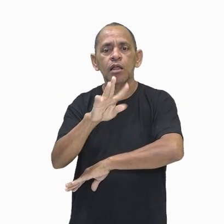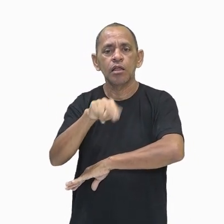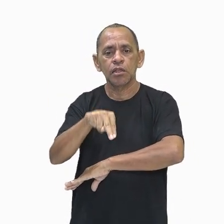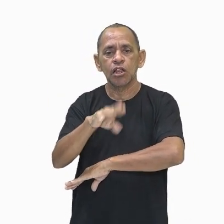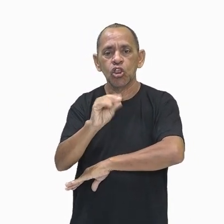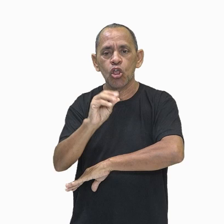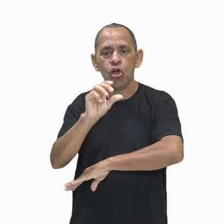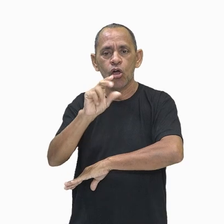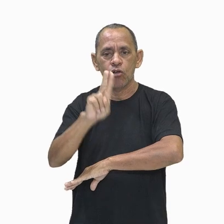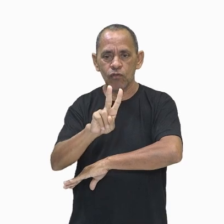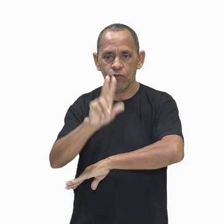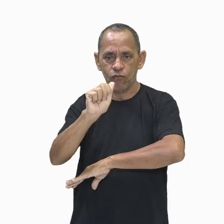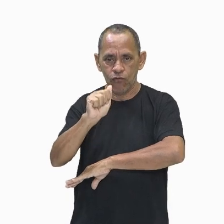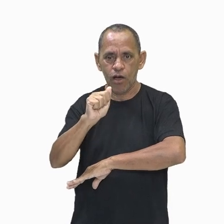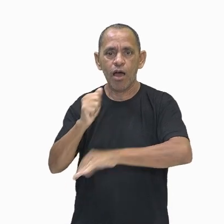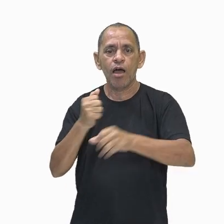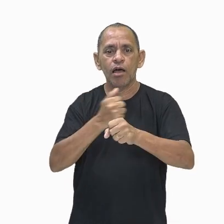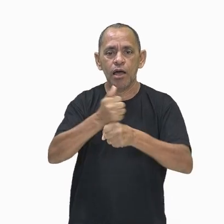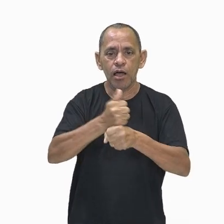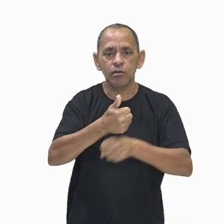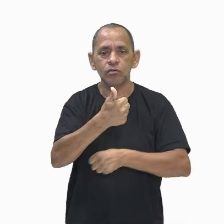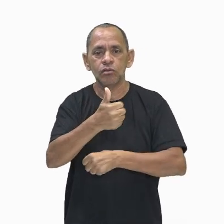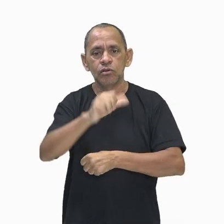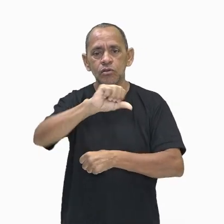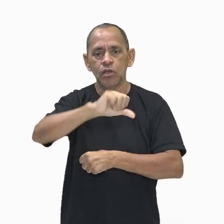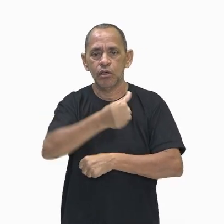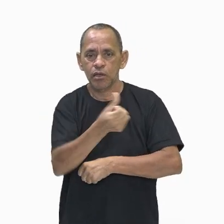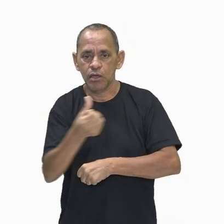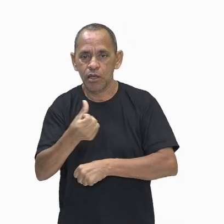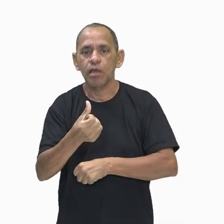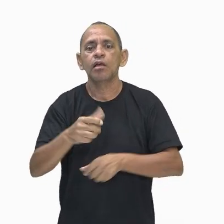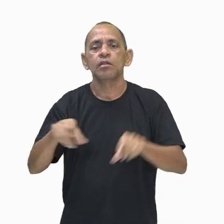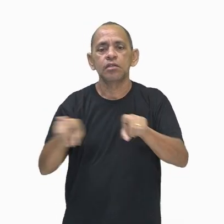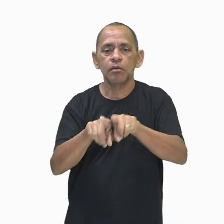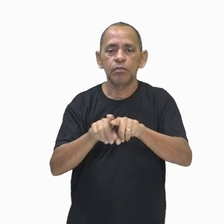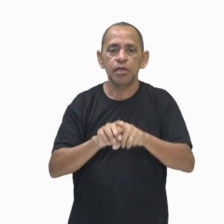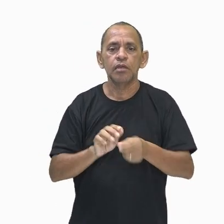1966, o surgimento do MPB, Música Popular